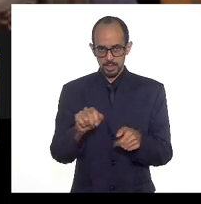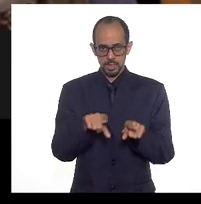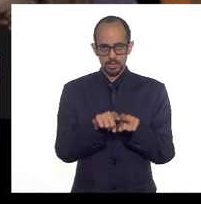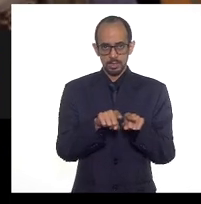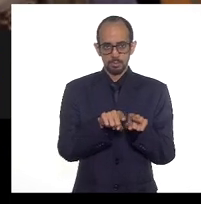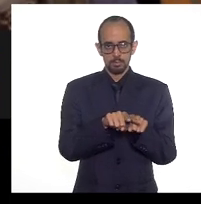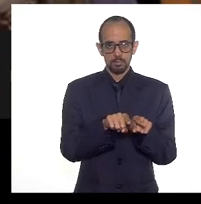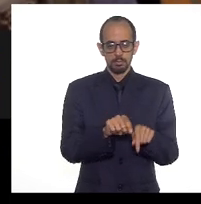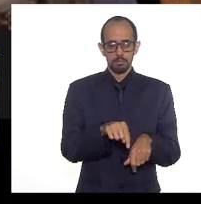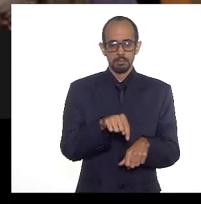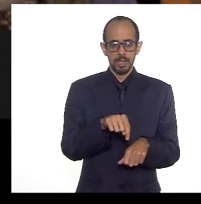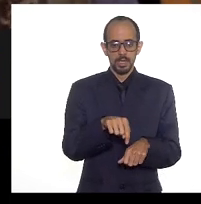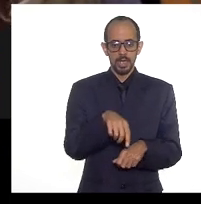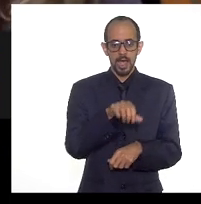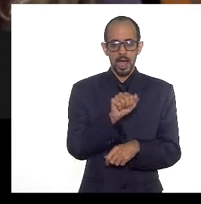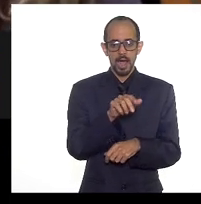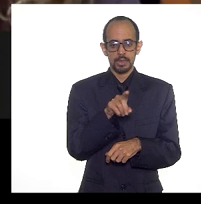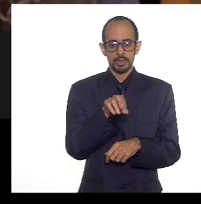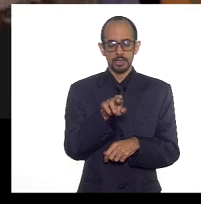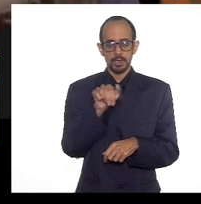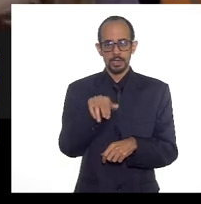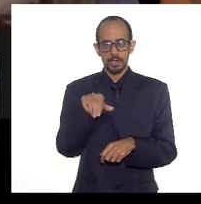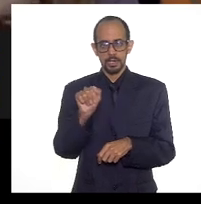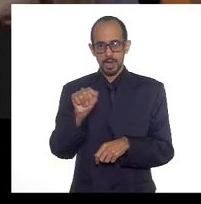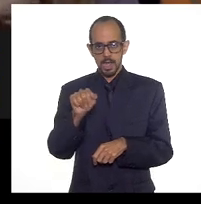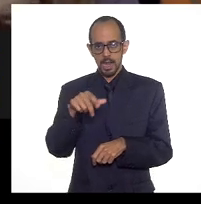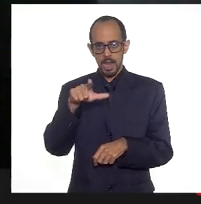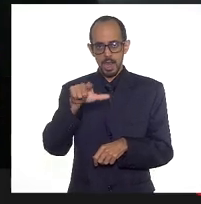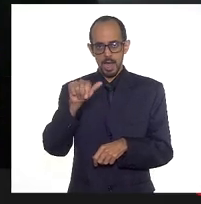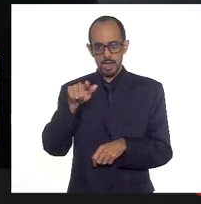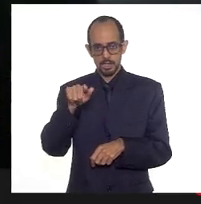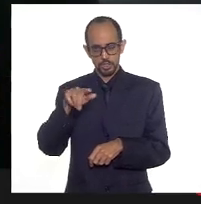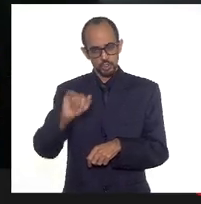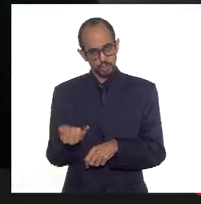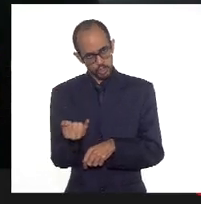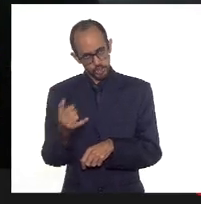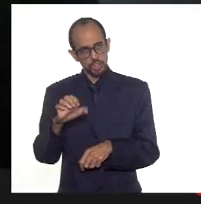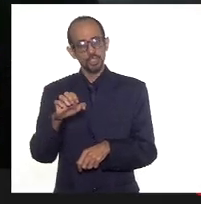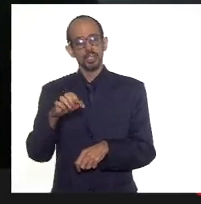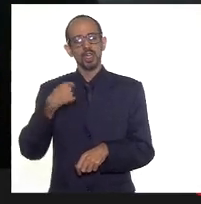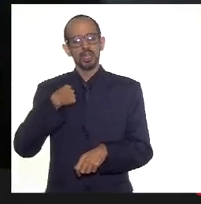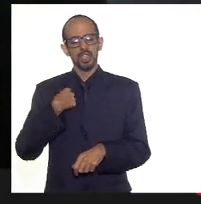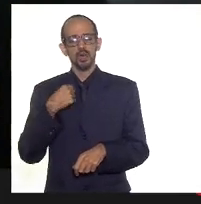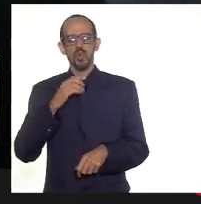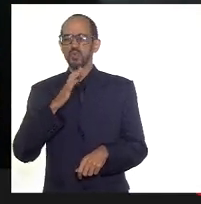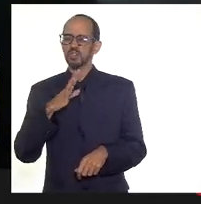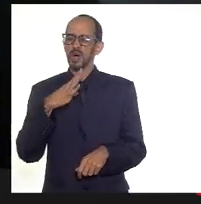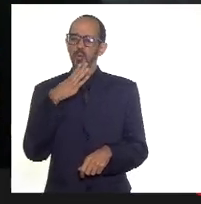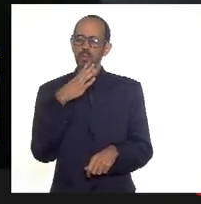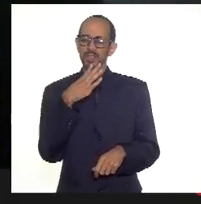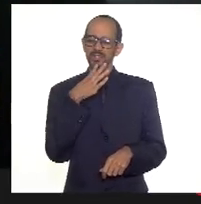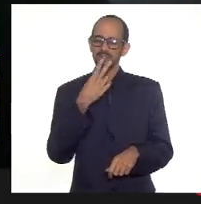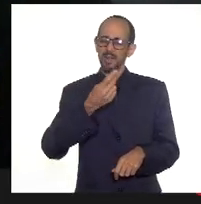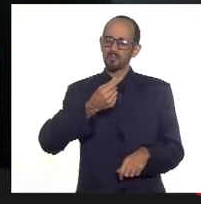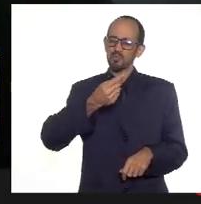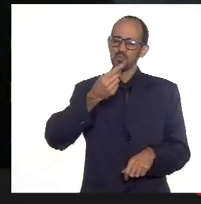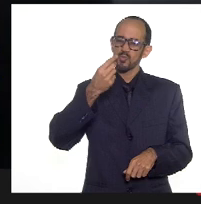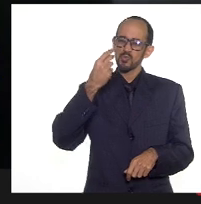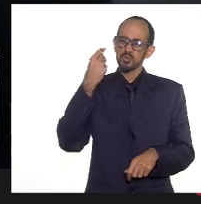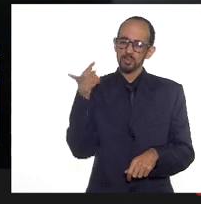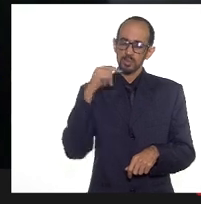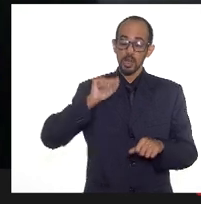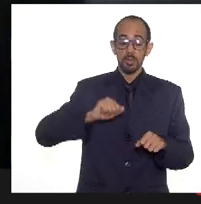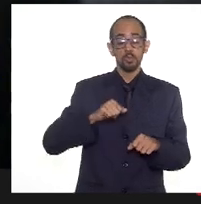essa referência porque tenho o privilégio de conhecê-las há muito tempo, discutindo importantes temas da